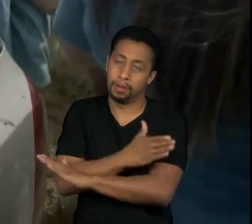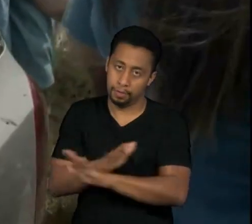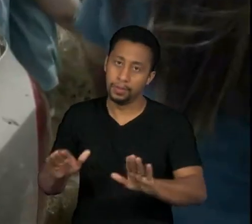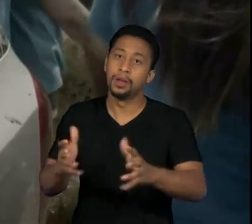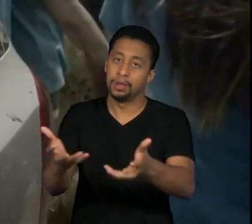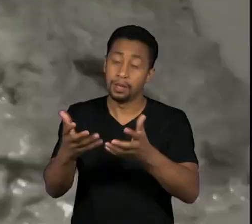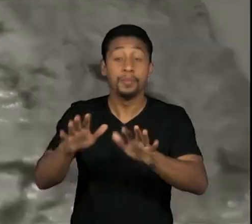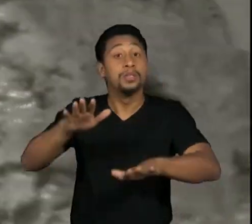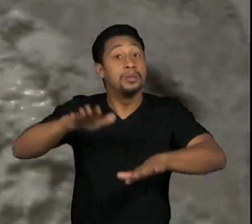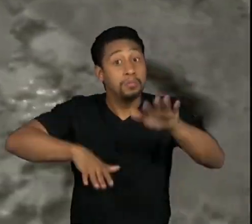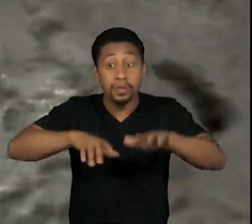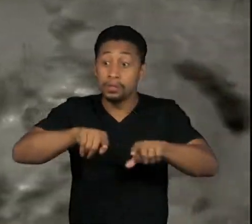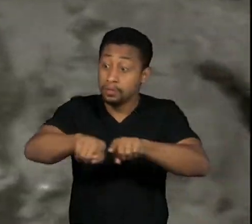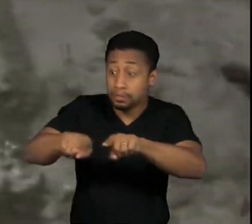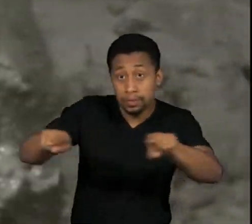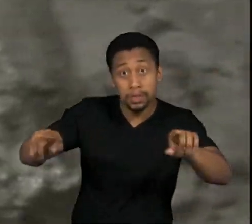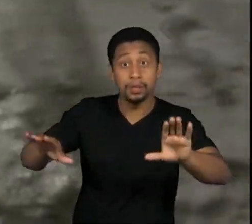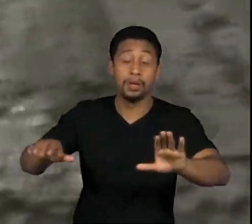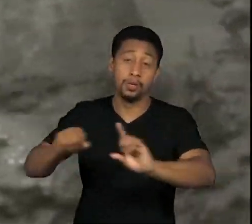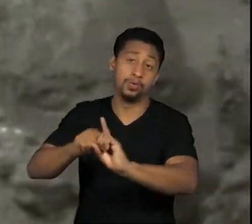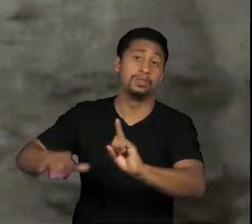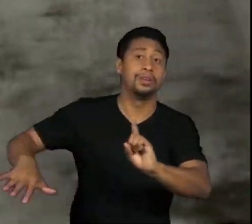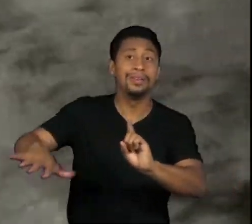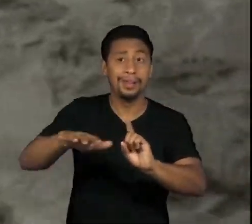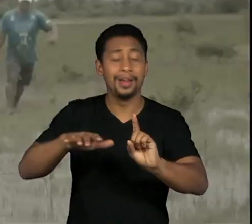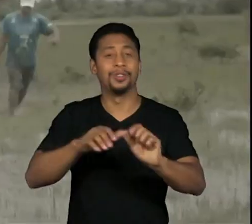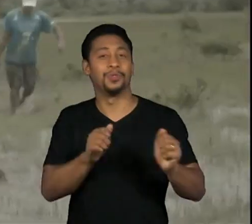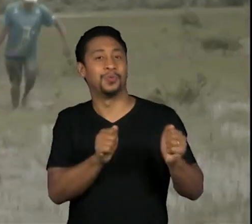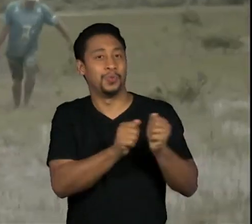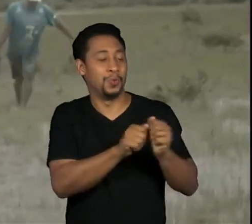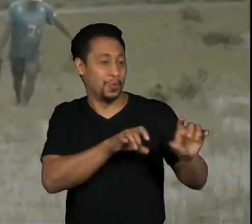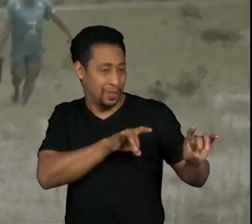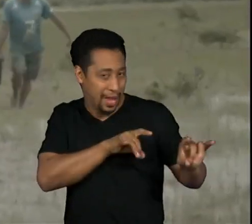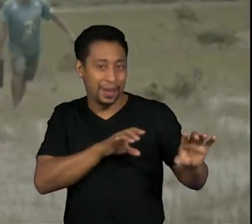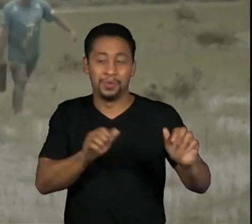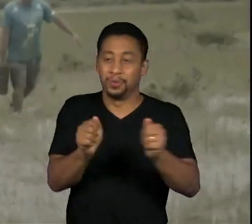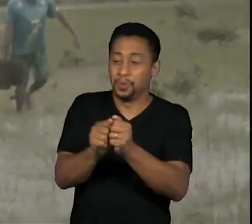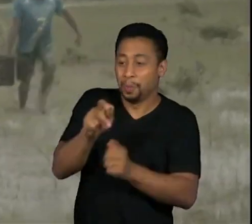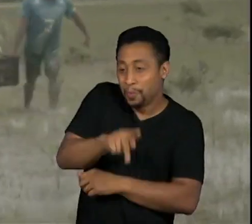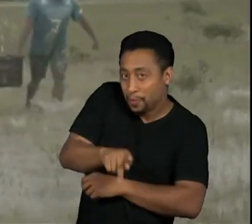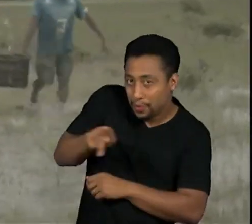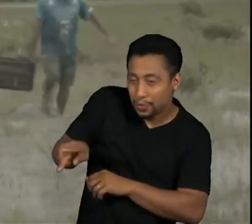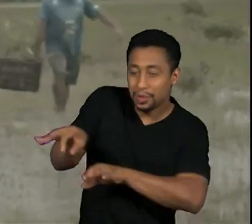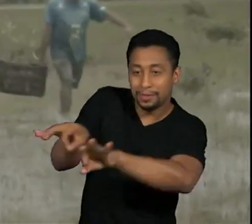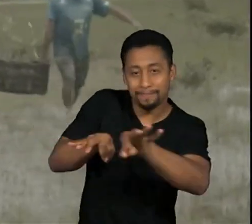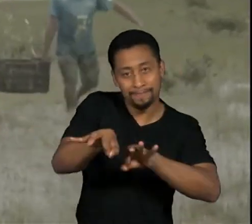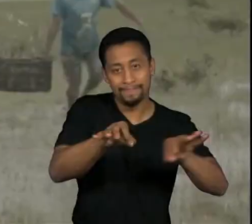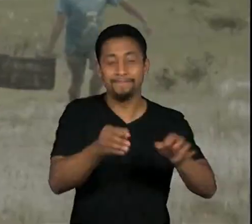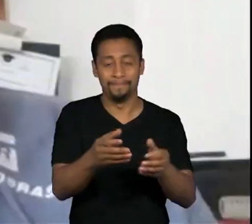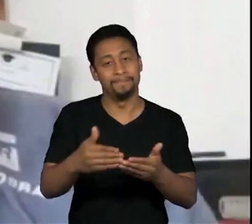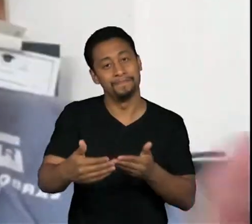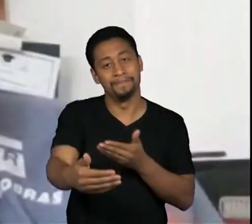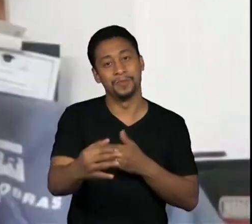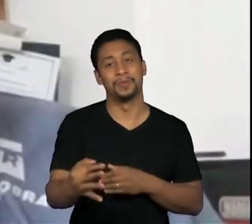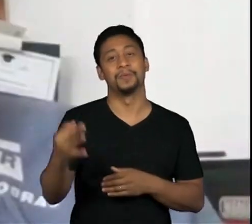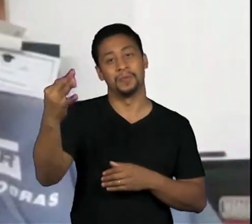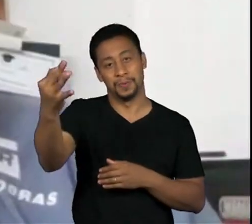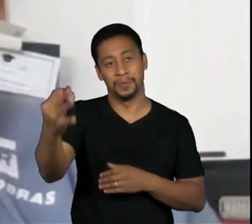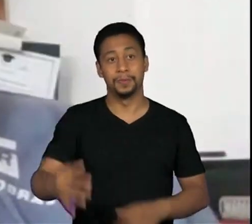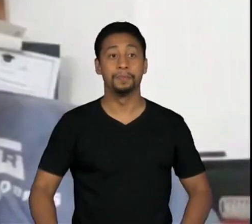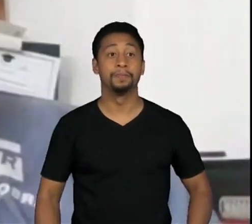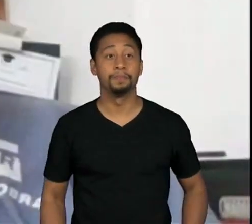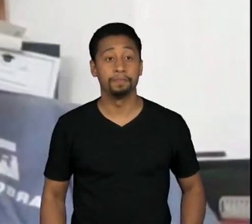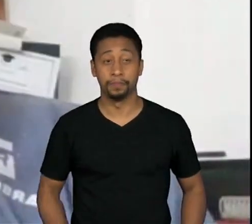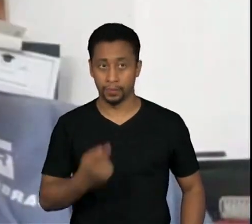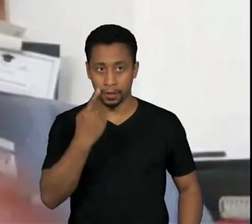por técnicos, professores e pesquisadores do projeto. A gente tem 3